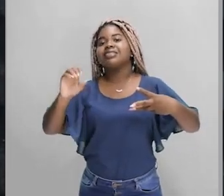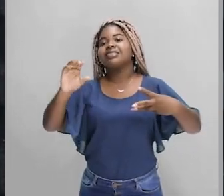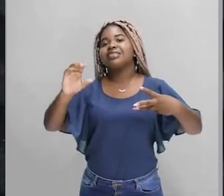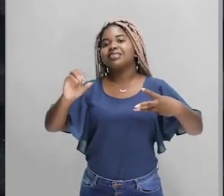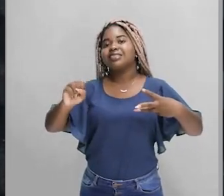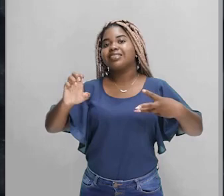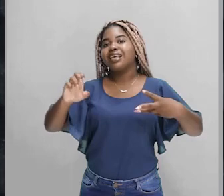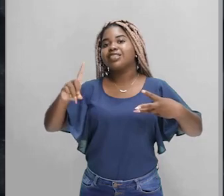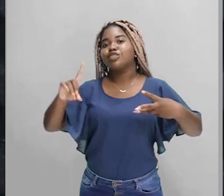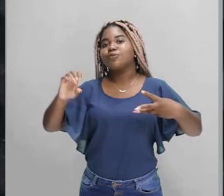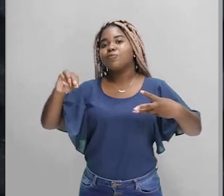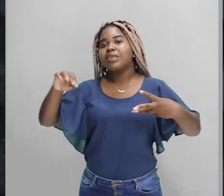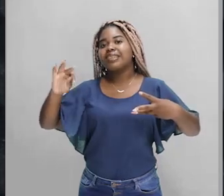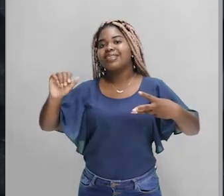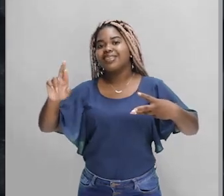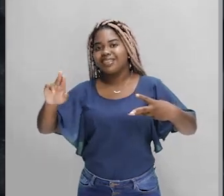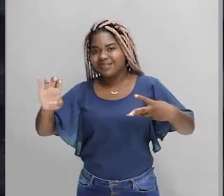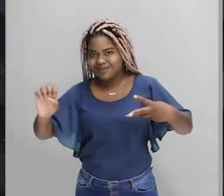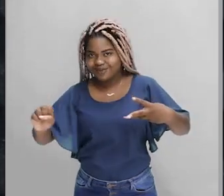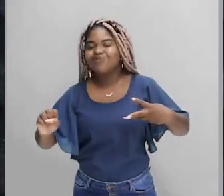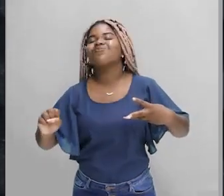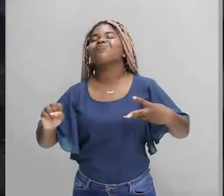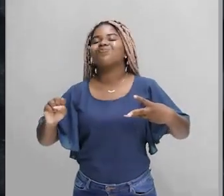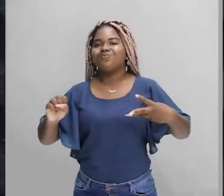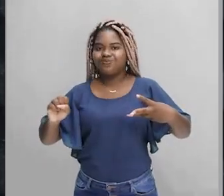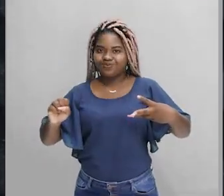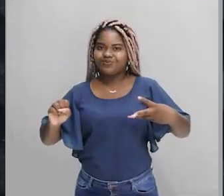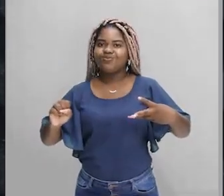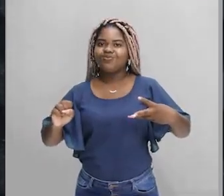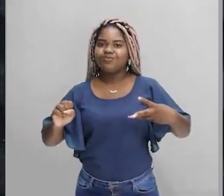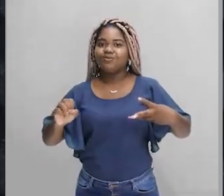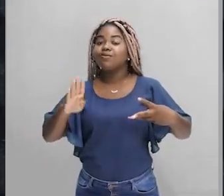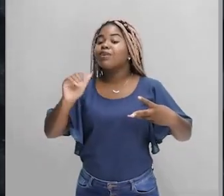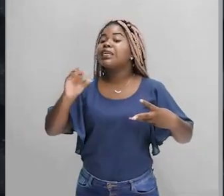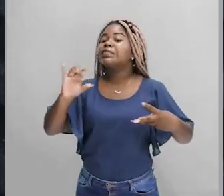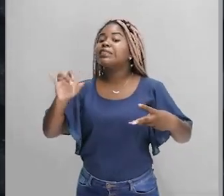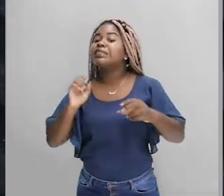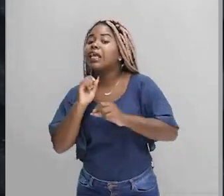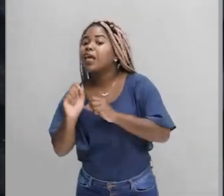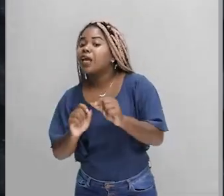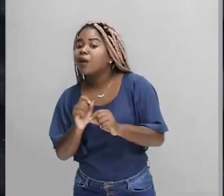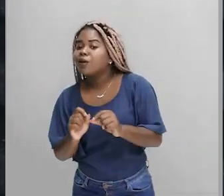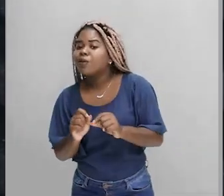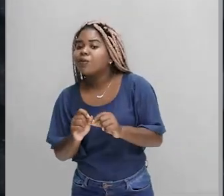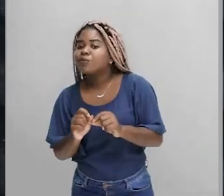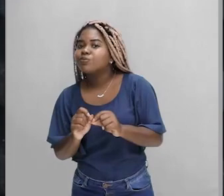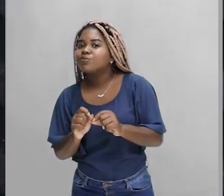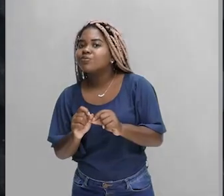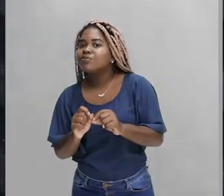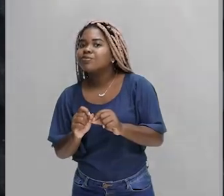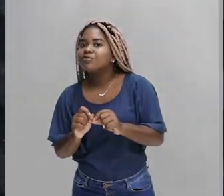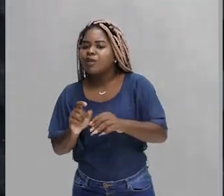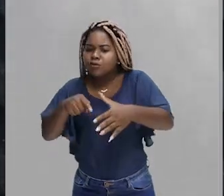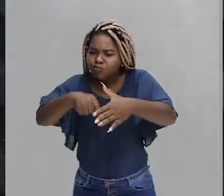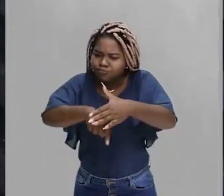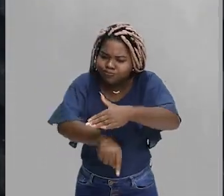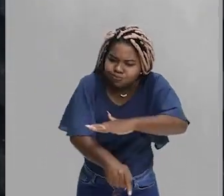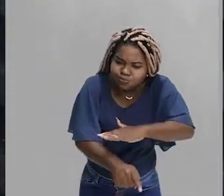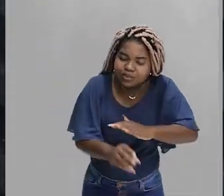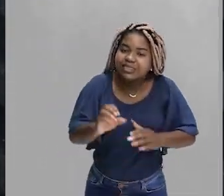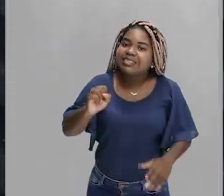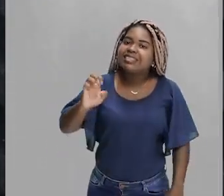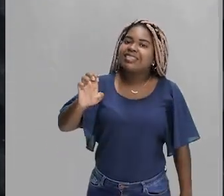Olha, o próprio nome aí já está dando uma característica dela. Bacia, né, ou seja, água ali fundo, e sedimentar, ou